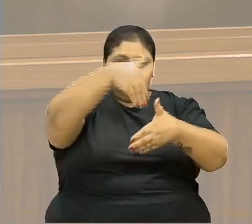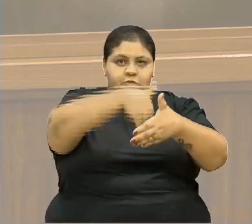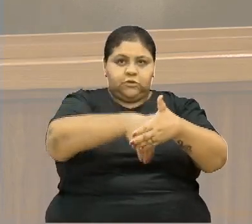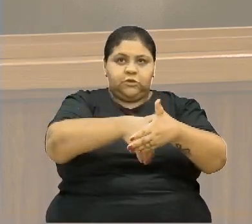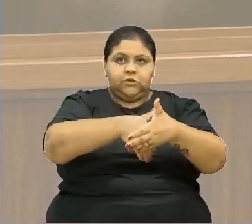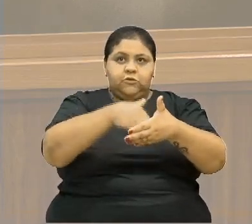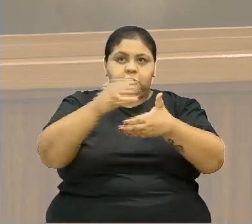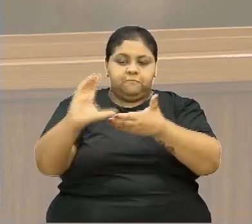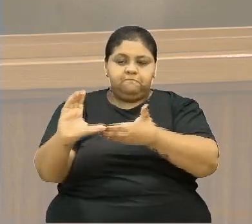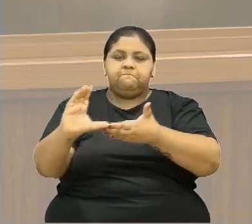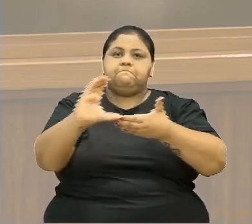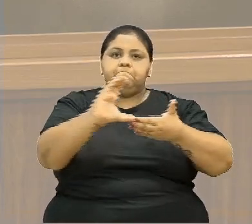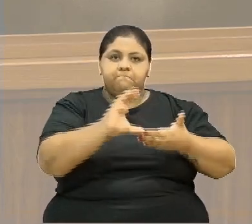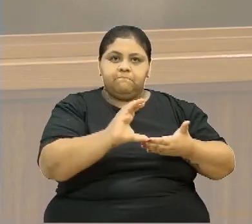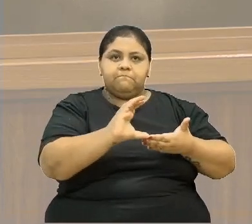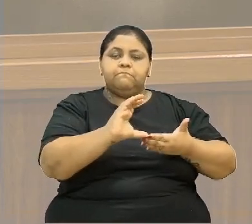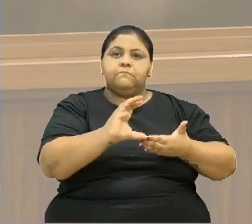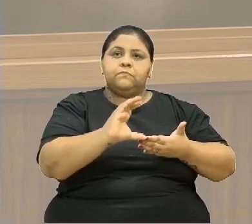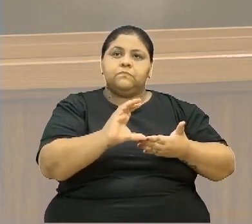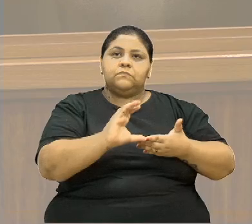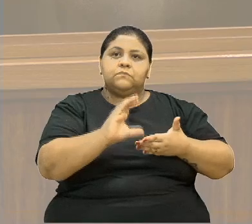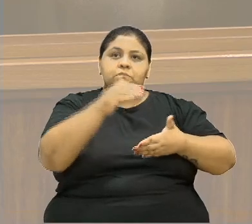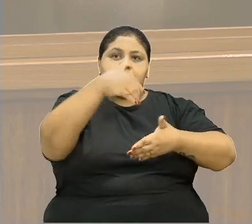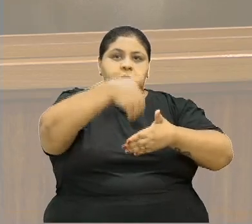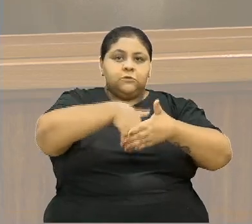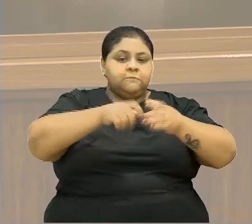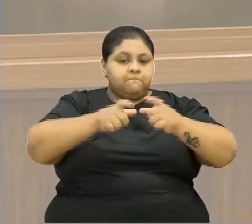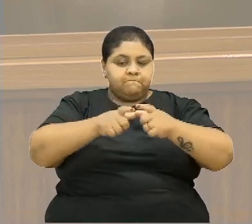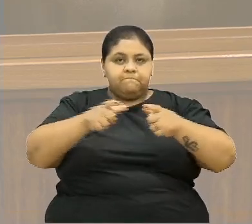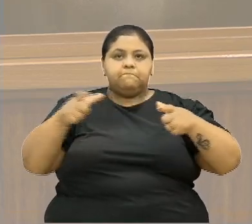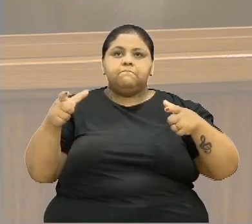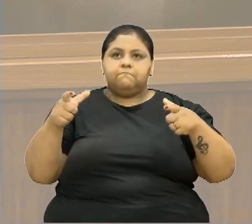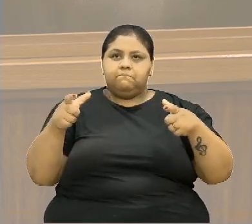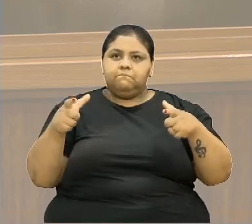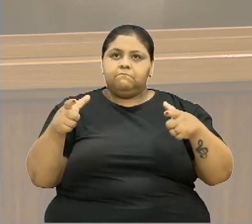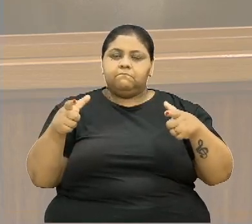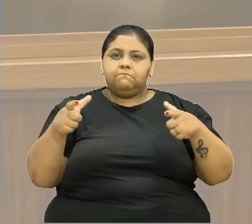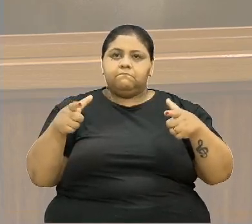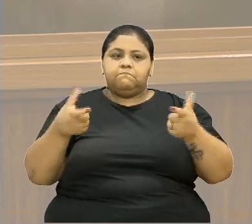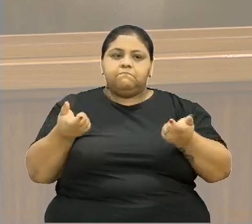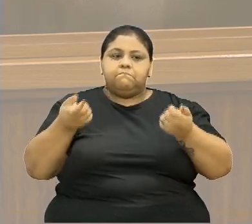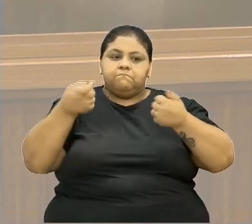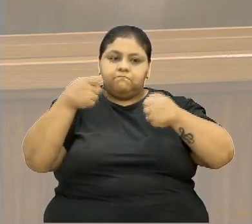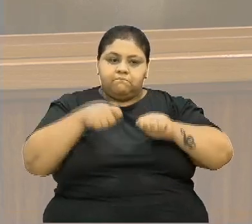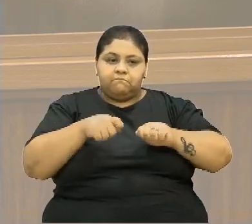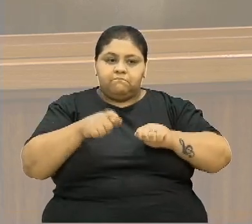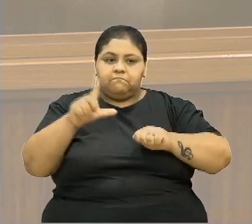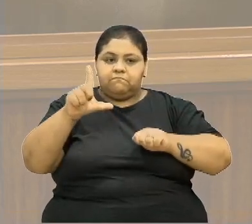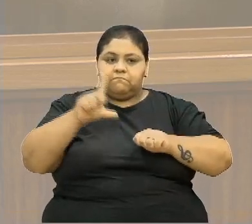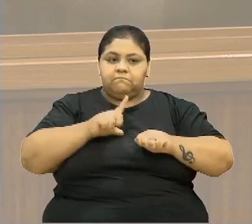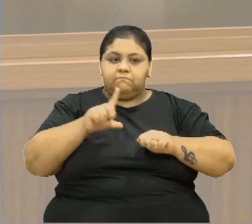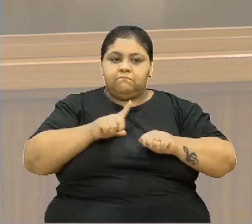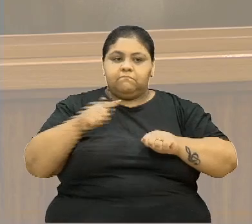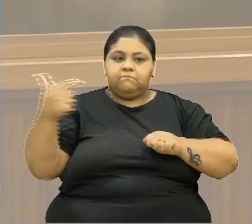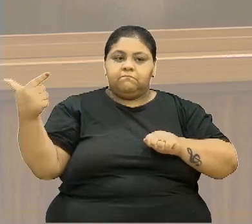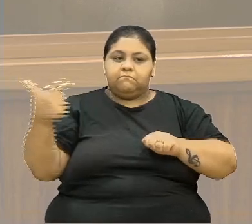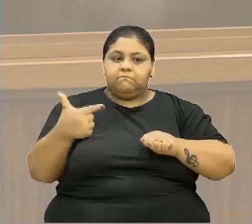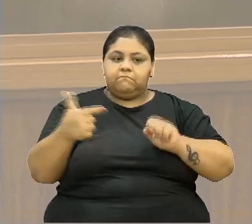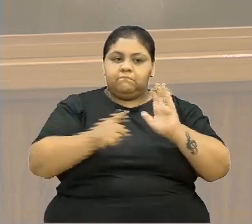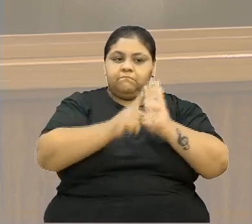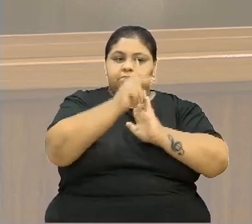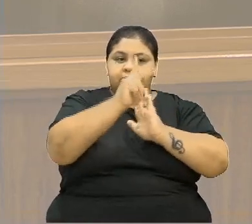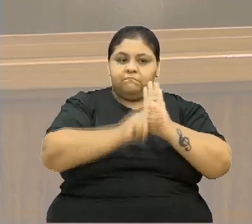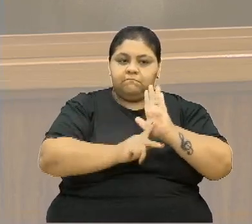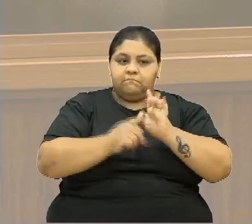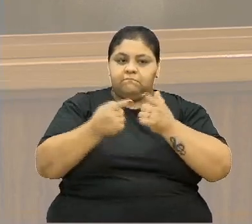subsídio, vote essas ampliações necessárias que tem nesse segundo projeto,